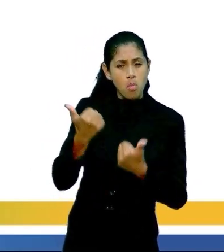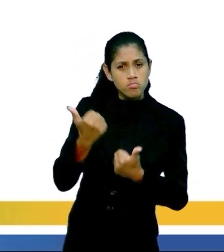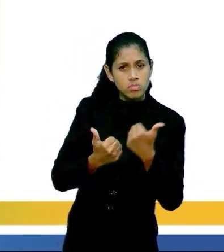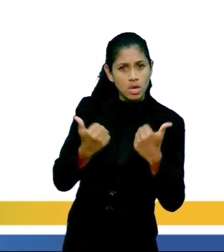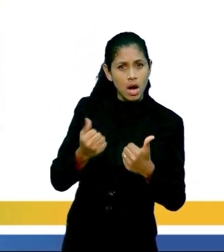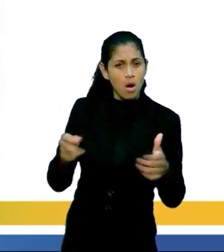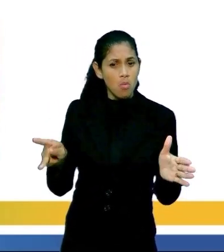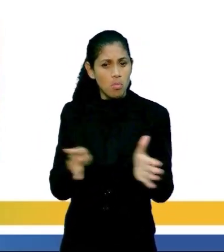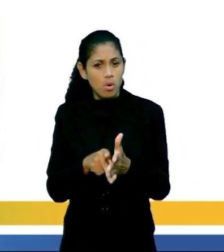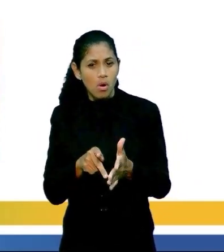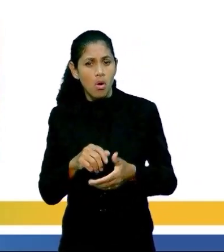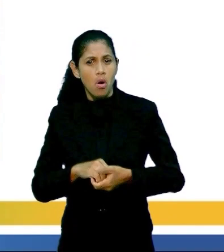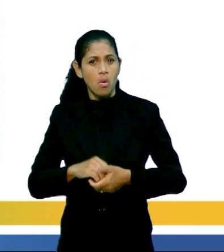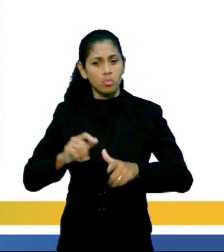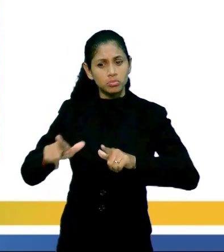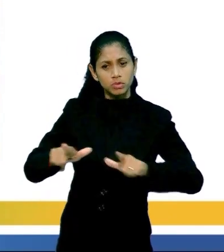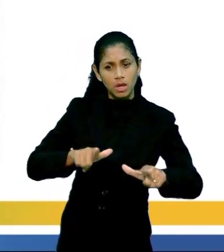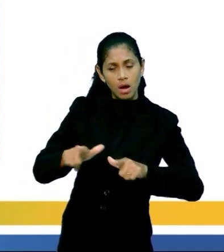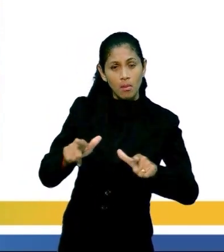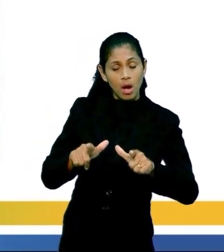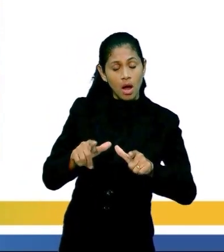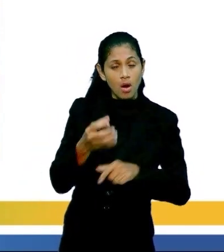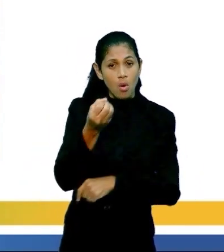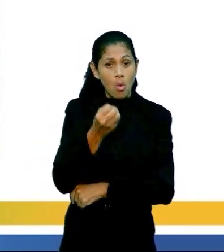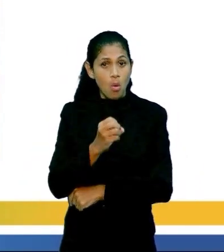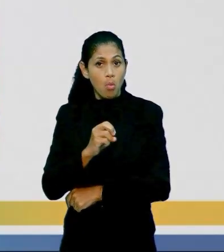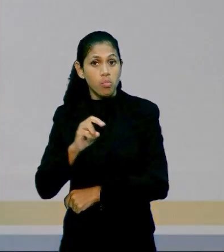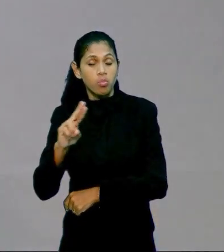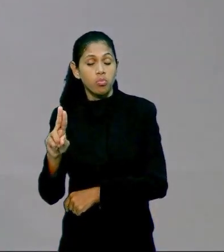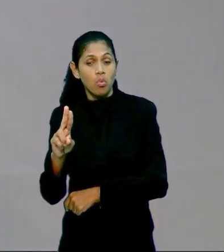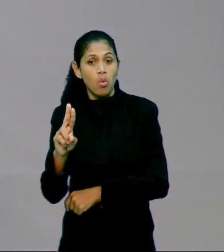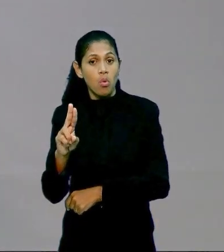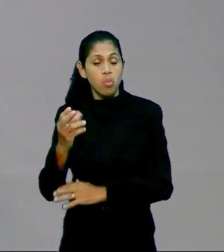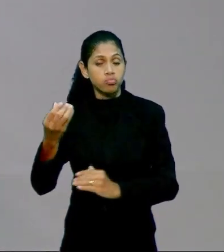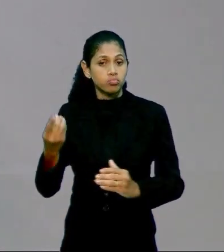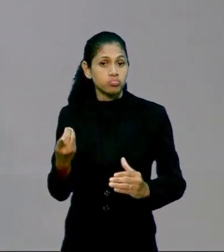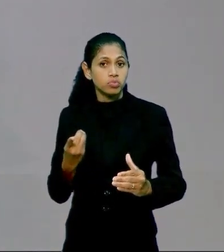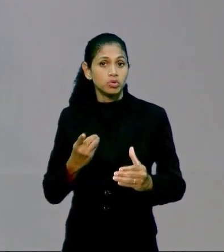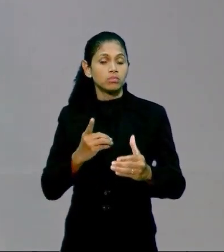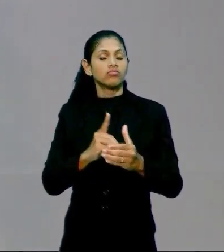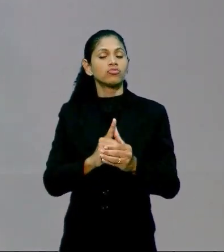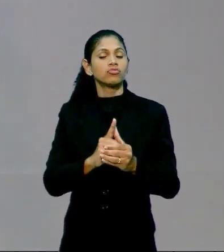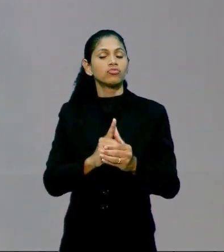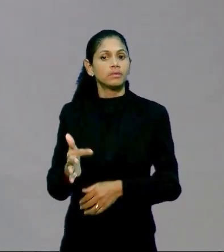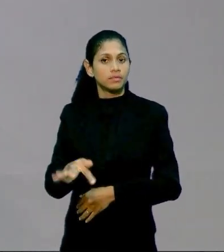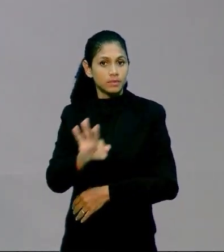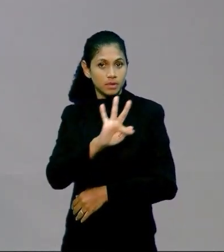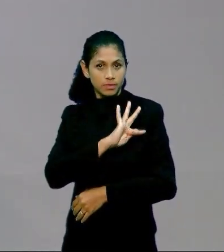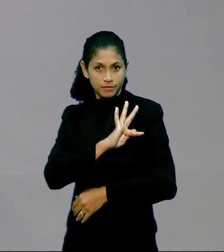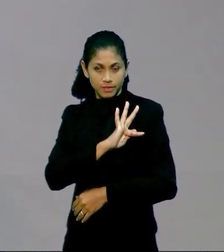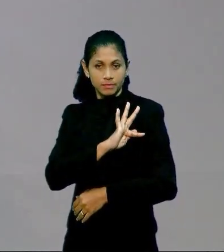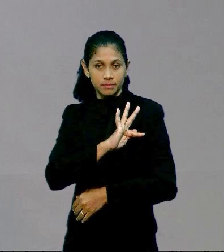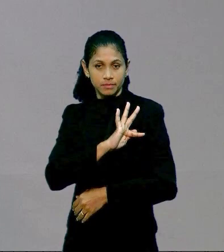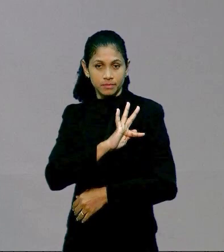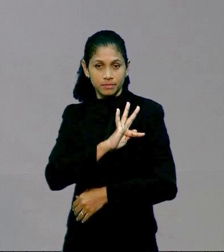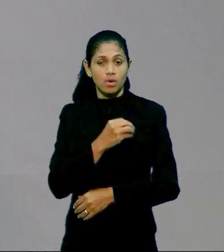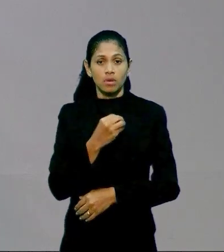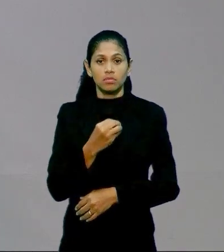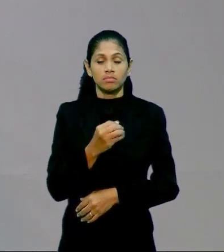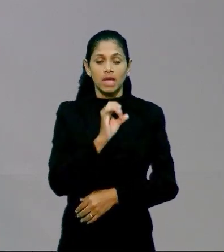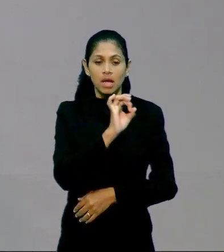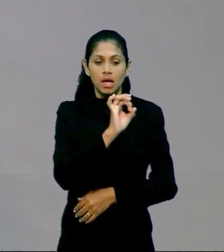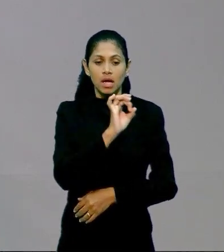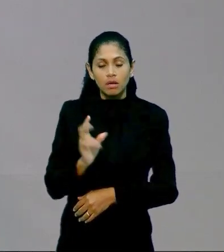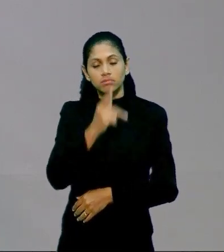sabe? Ou um ingresso na universidade? Eu sei assim que cada pessoa tem uma forma de viver,